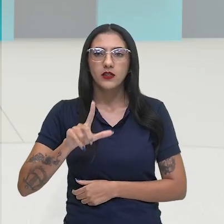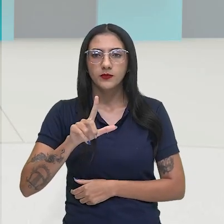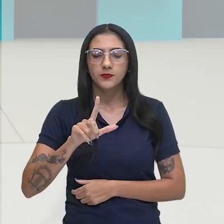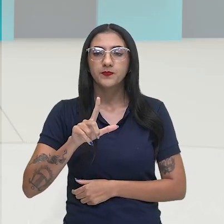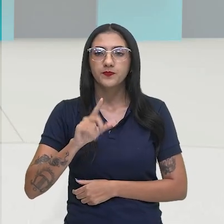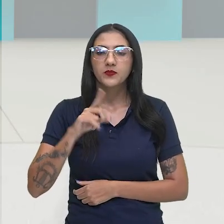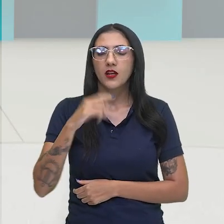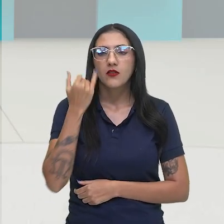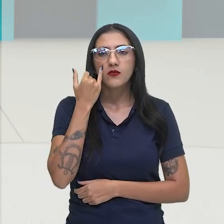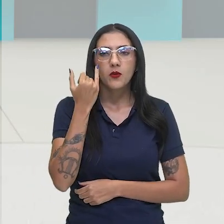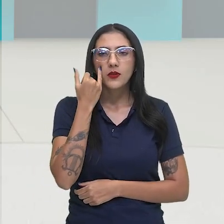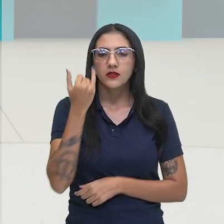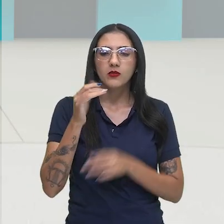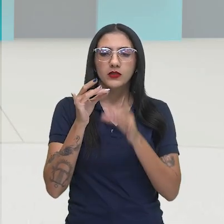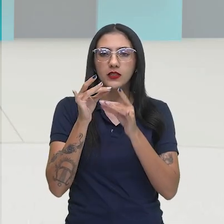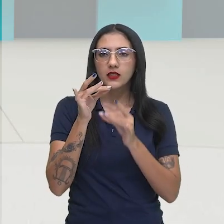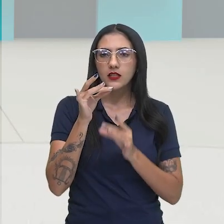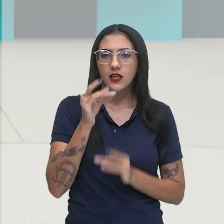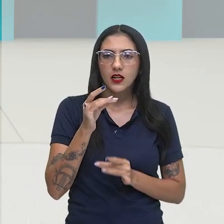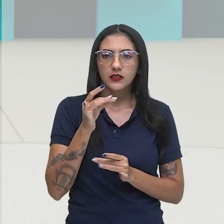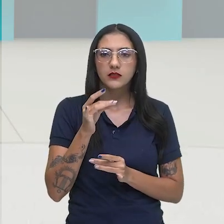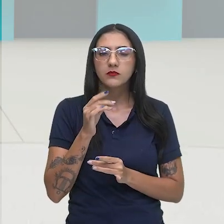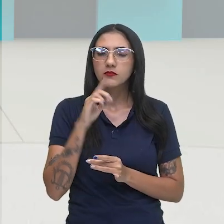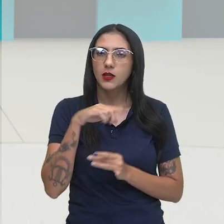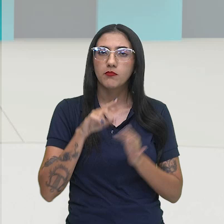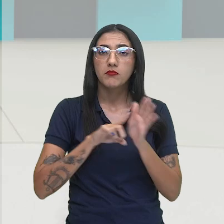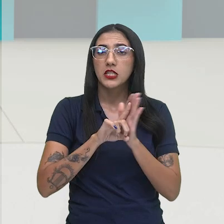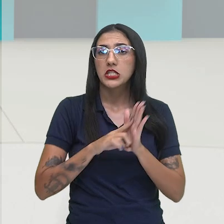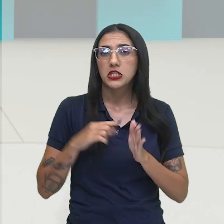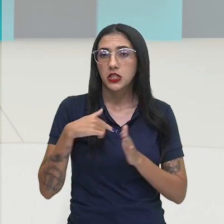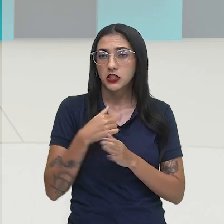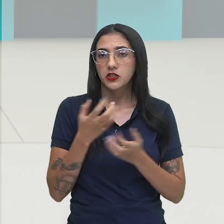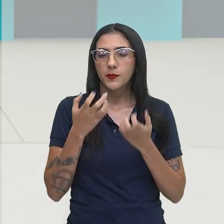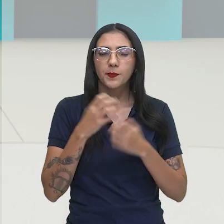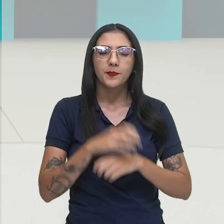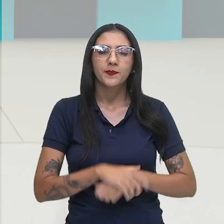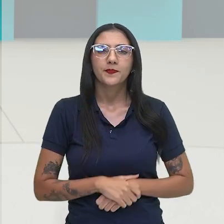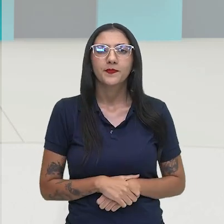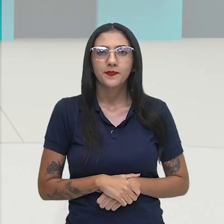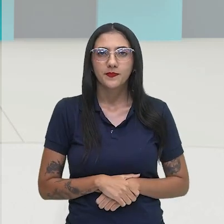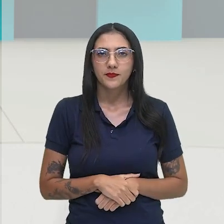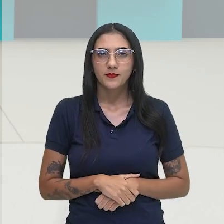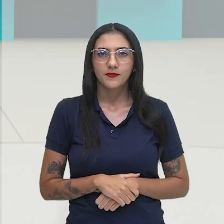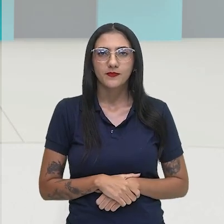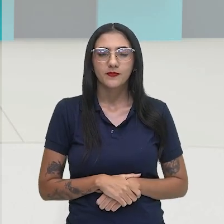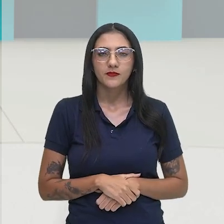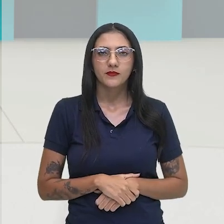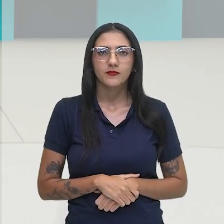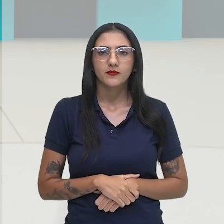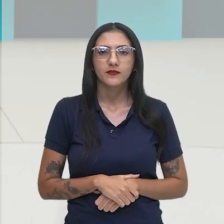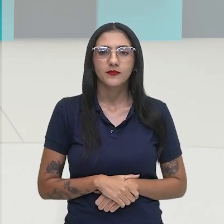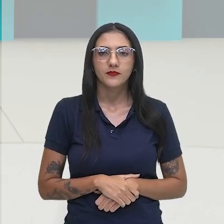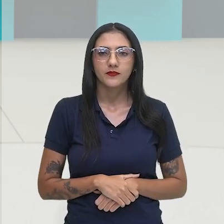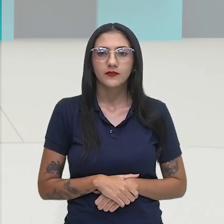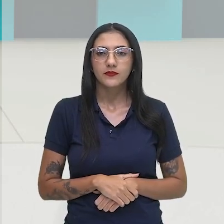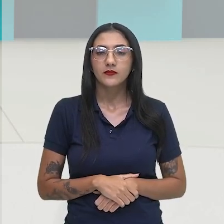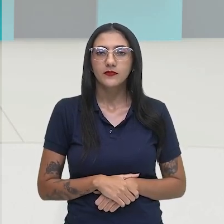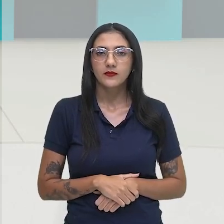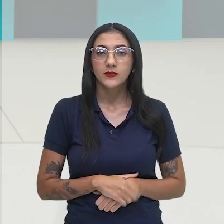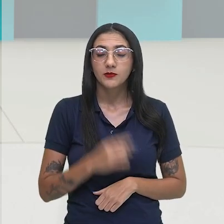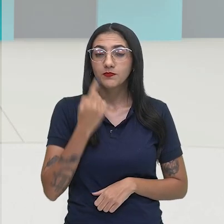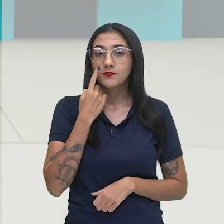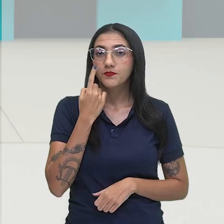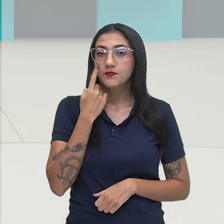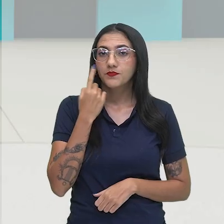o endereço completo daquilo, né, da página, daquilo que você pesquisou, tá bom? Vamos falar agora de extensões de domínio.